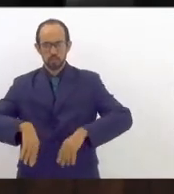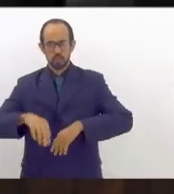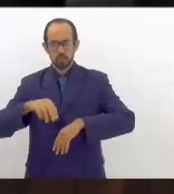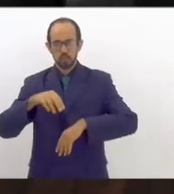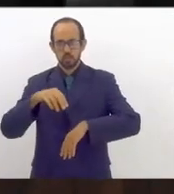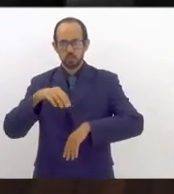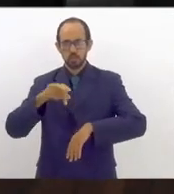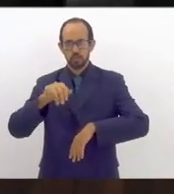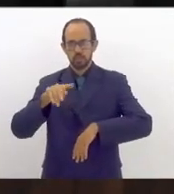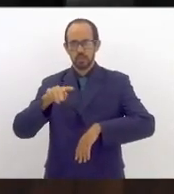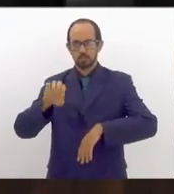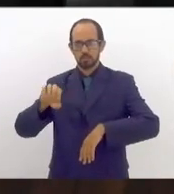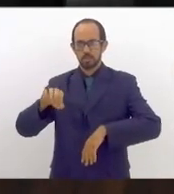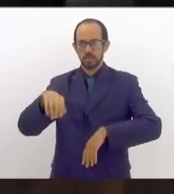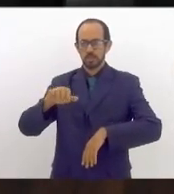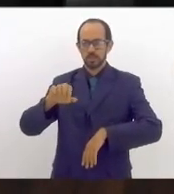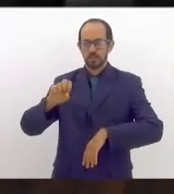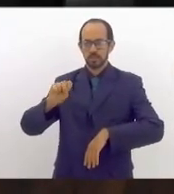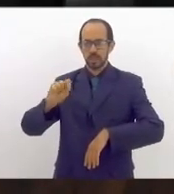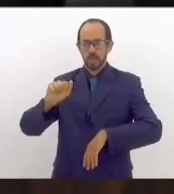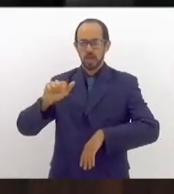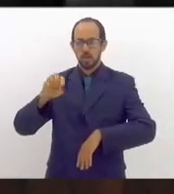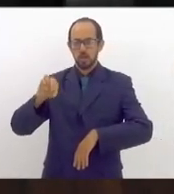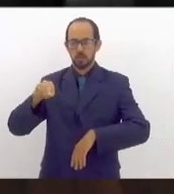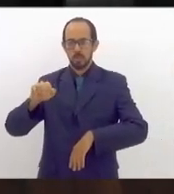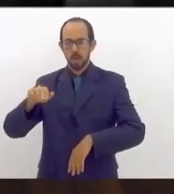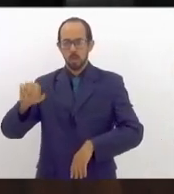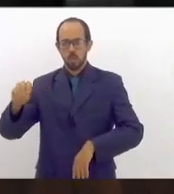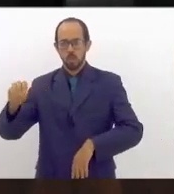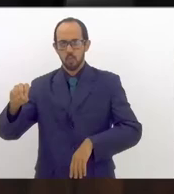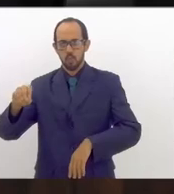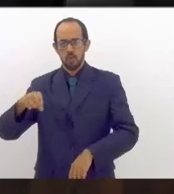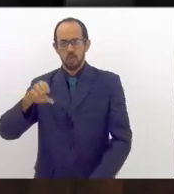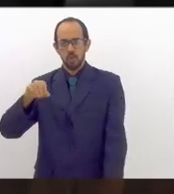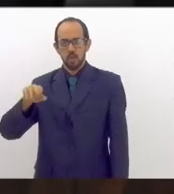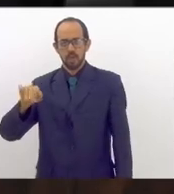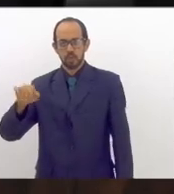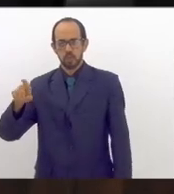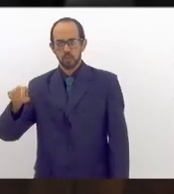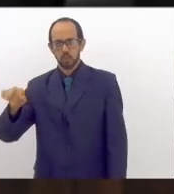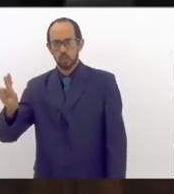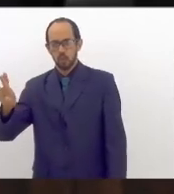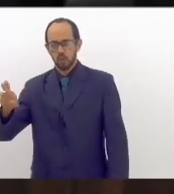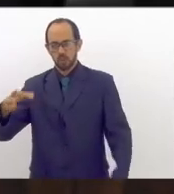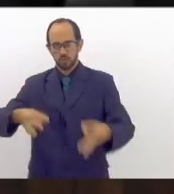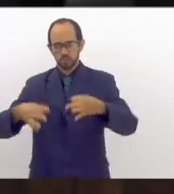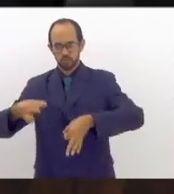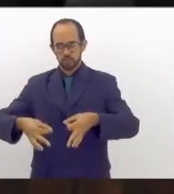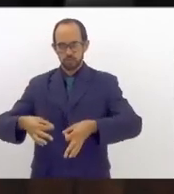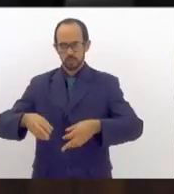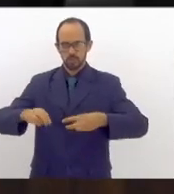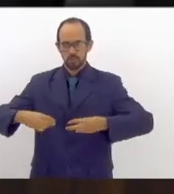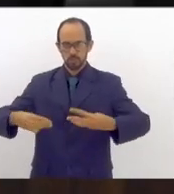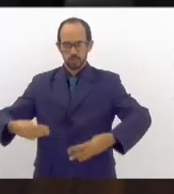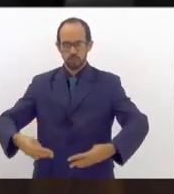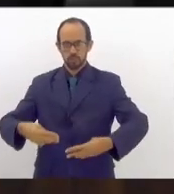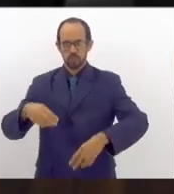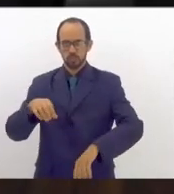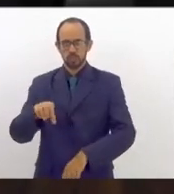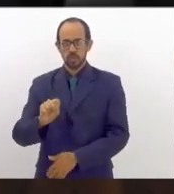corregedor Nacional de Justiça o nosso é ministro STJ